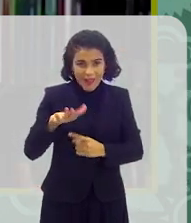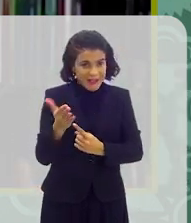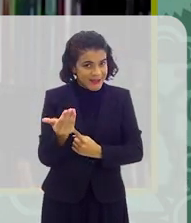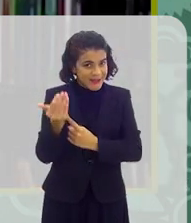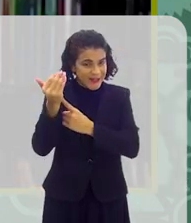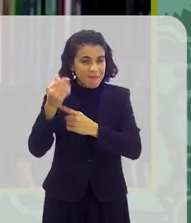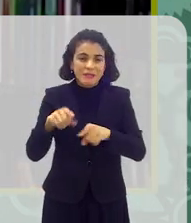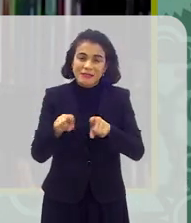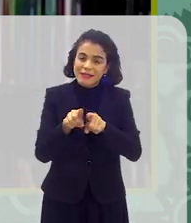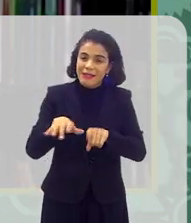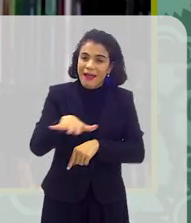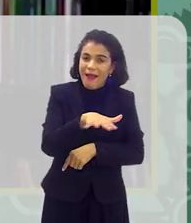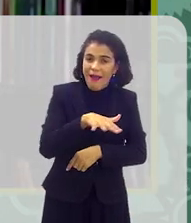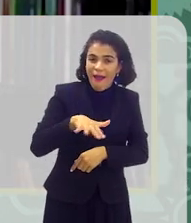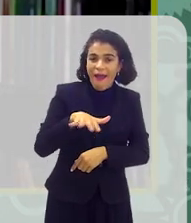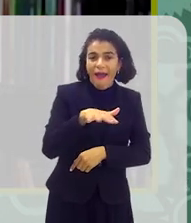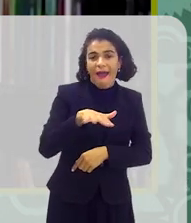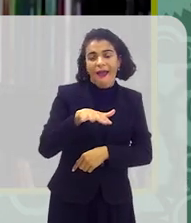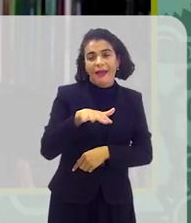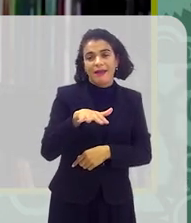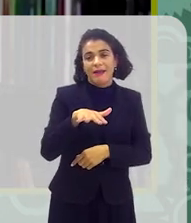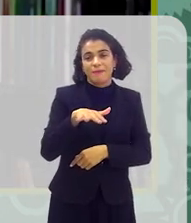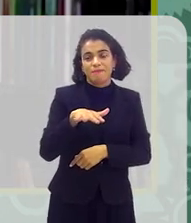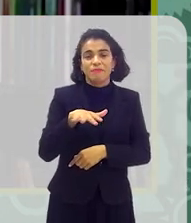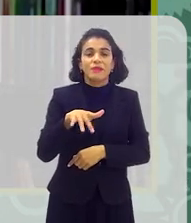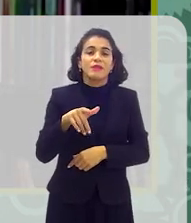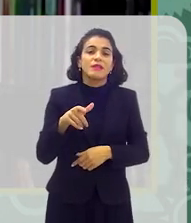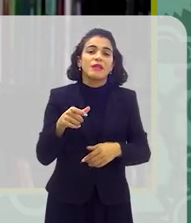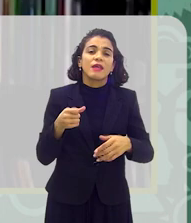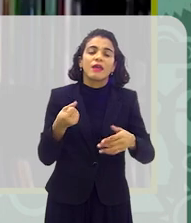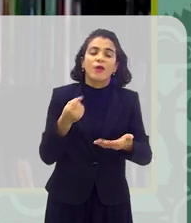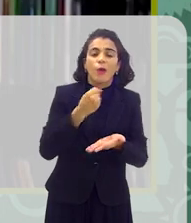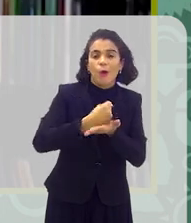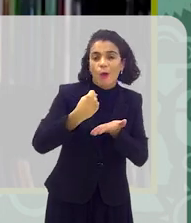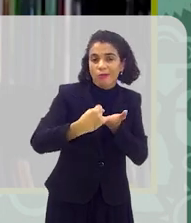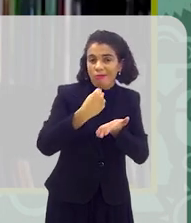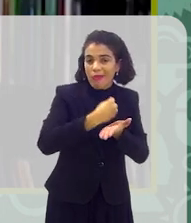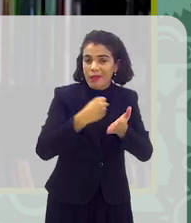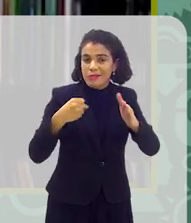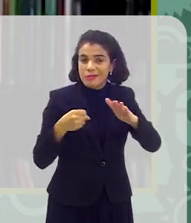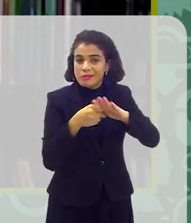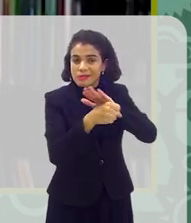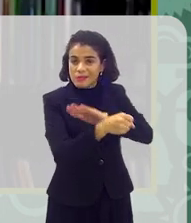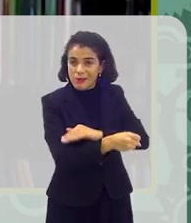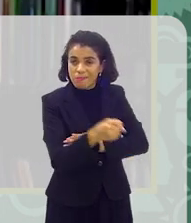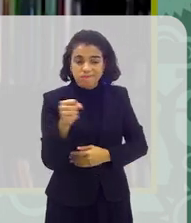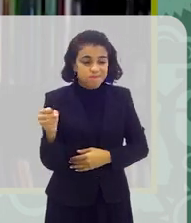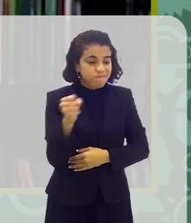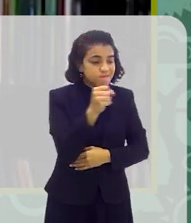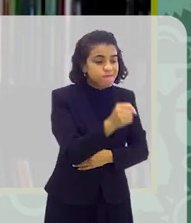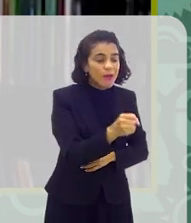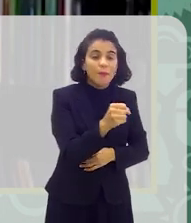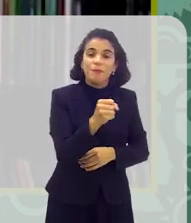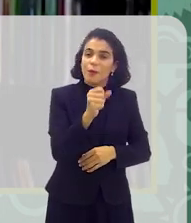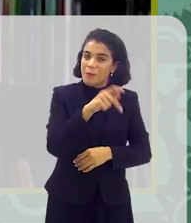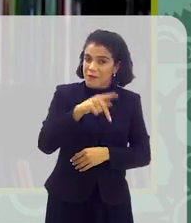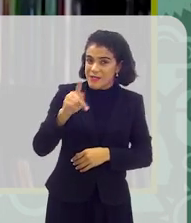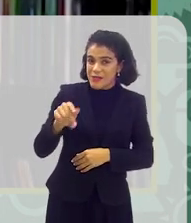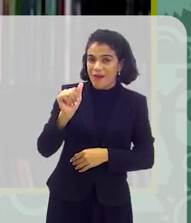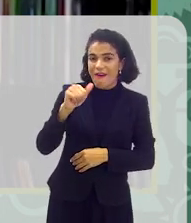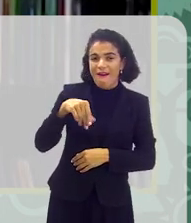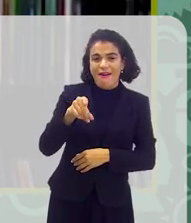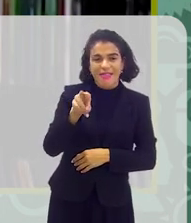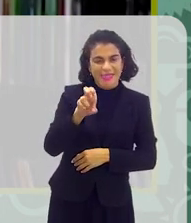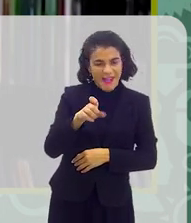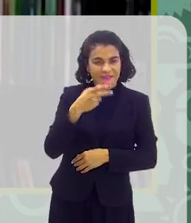de tecnologia, mas como na área de recrutamento e seleção, como eu estou colocando aqui. O professor André